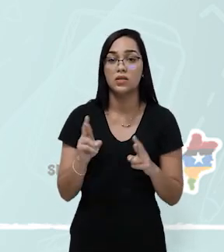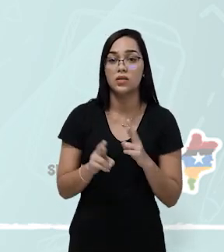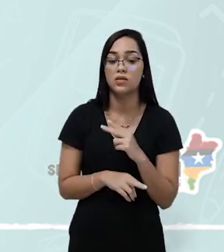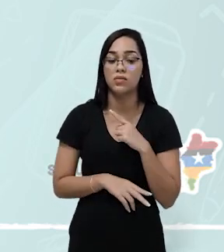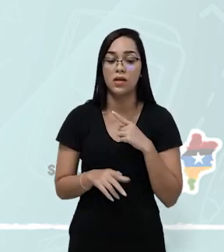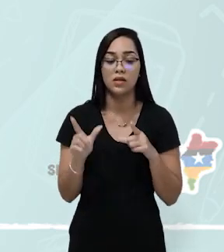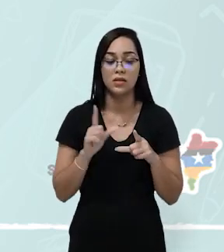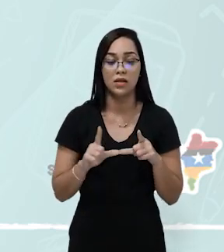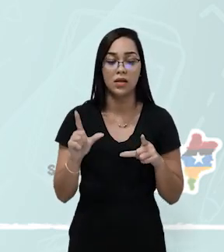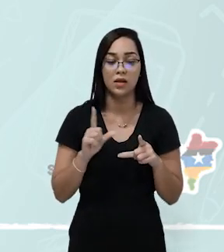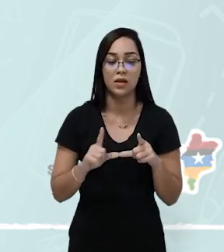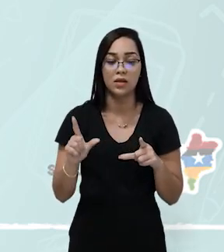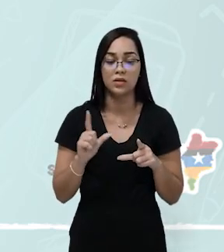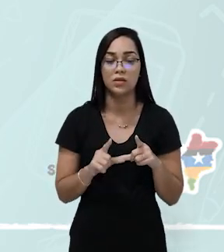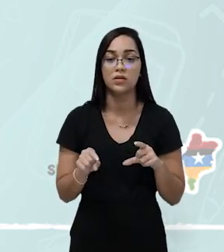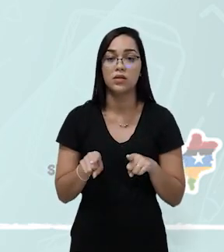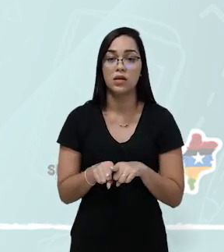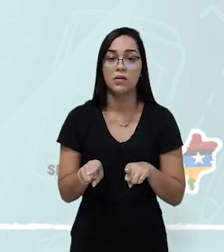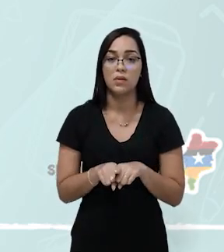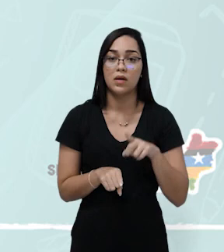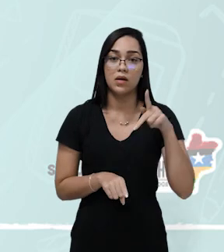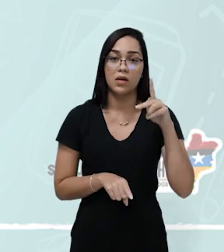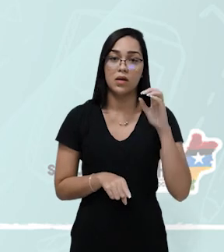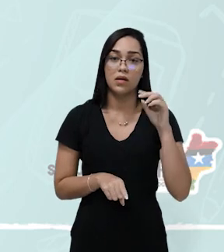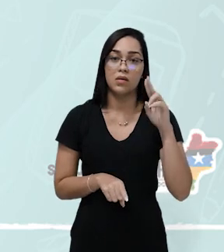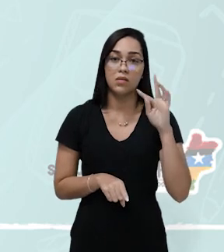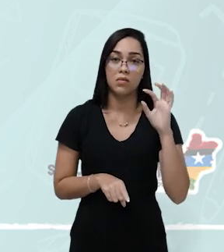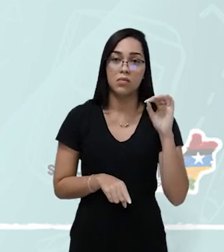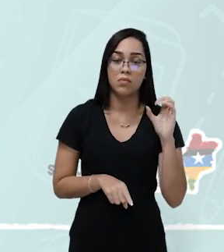pelas letras, pelos pontos, né? Nós temos um ponto de